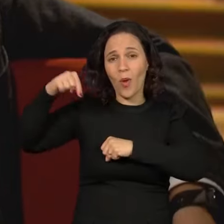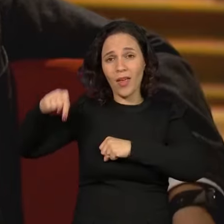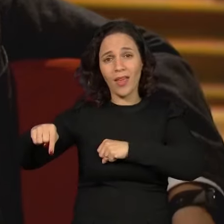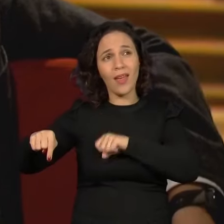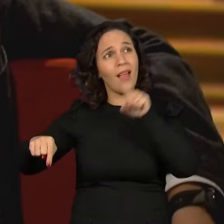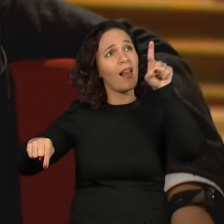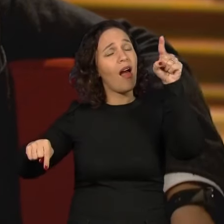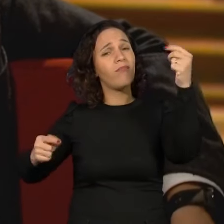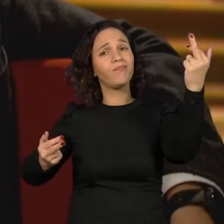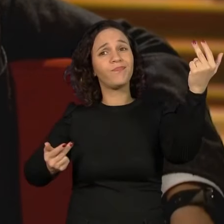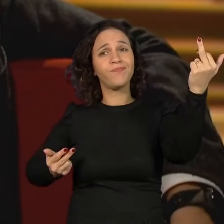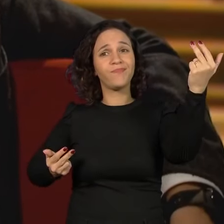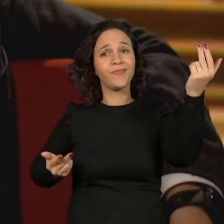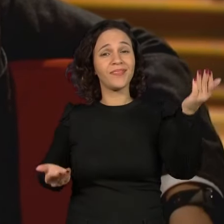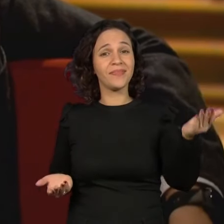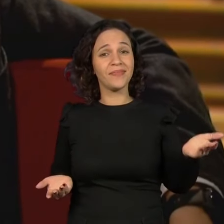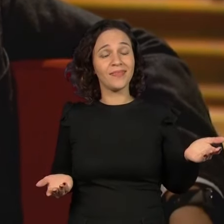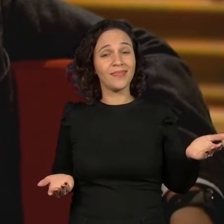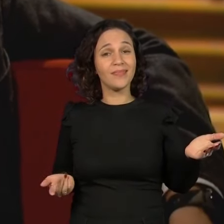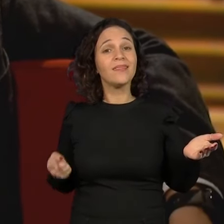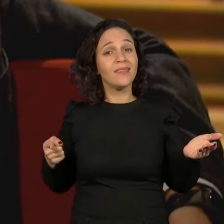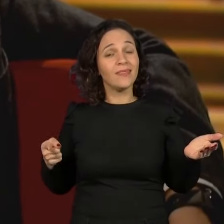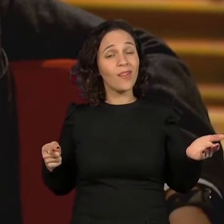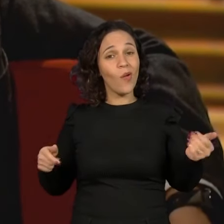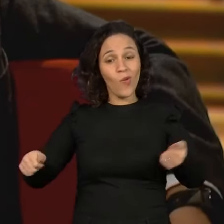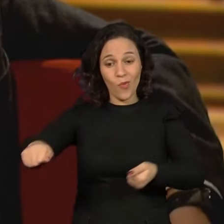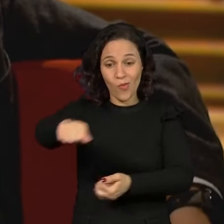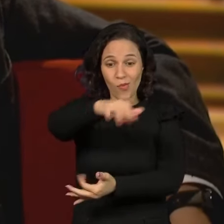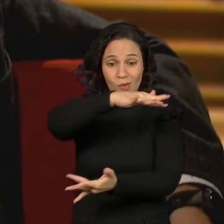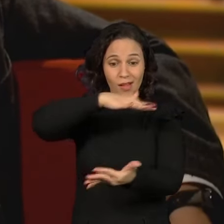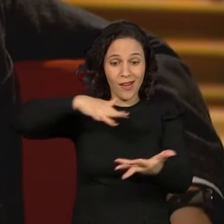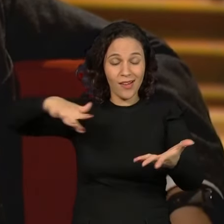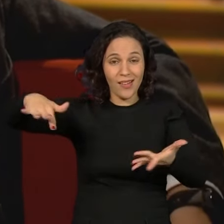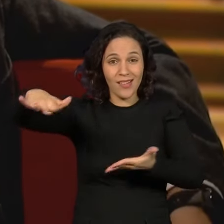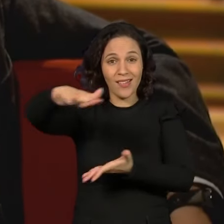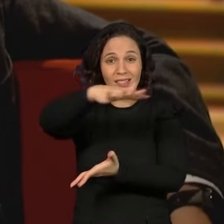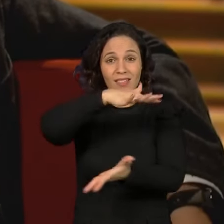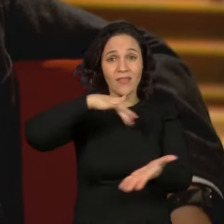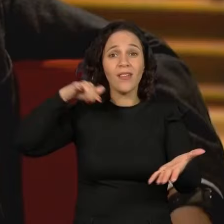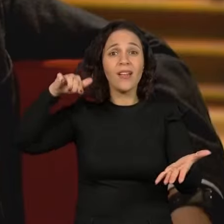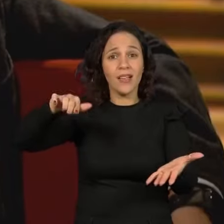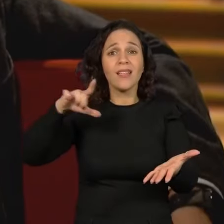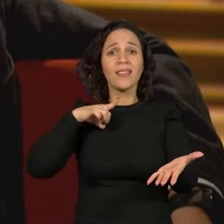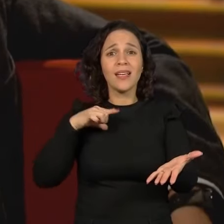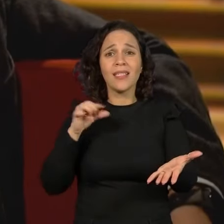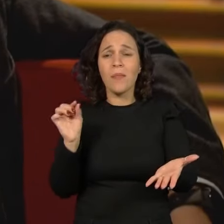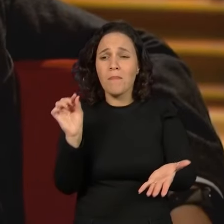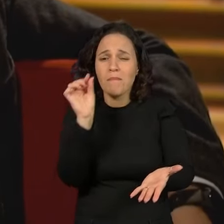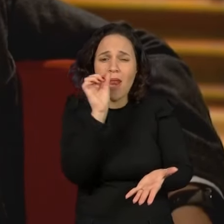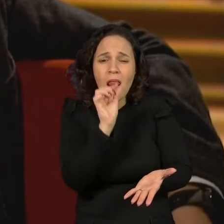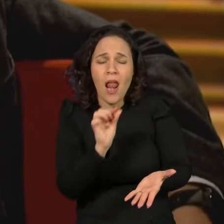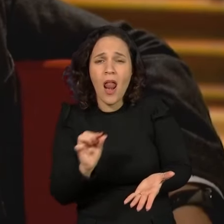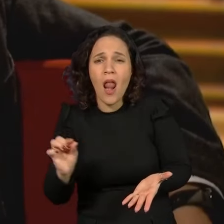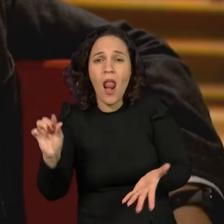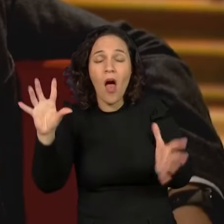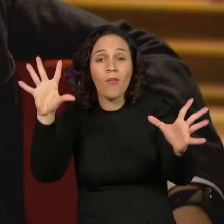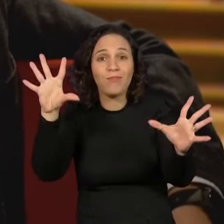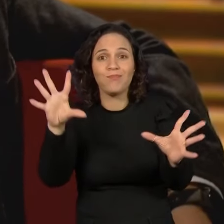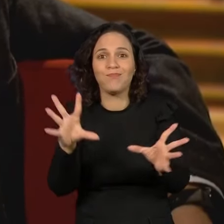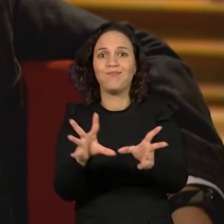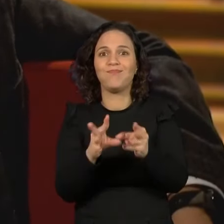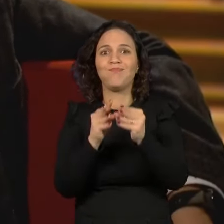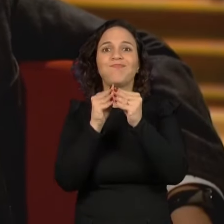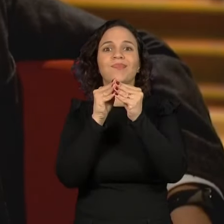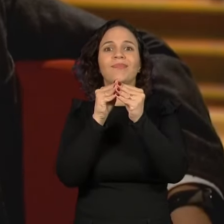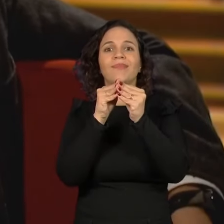lá Portanto o universo é constituído por infinitas partes e é o que é porque Ele é